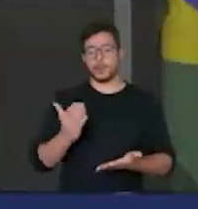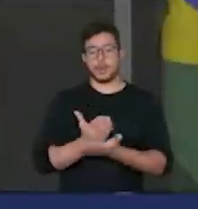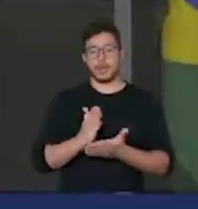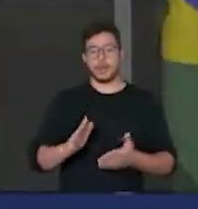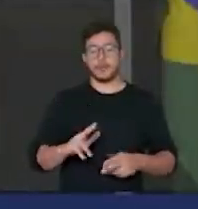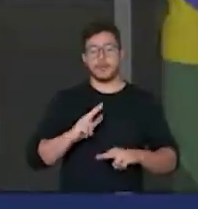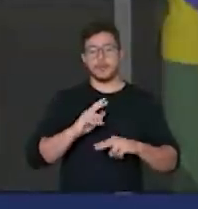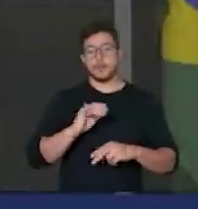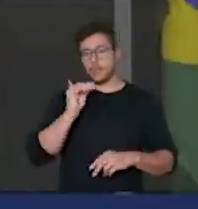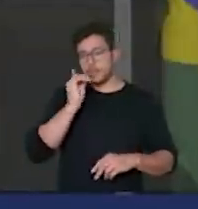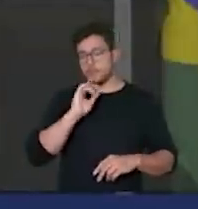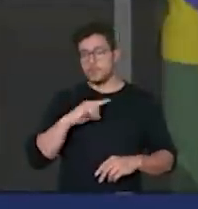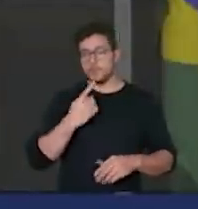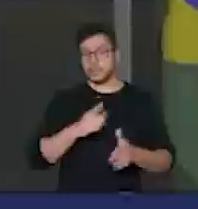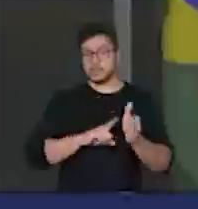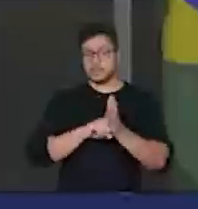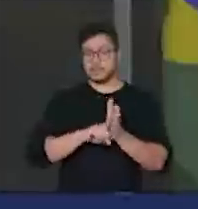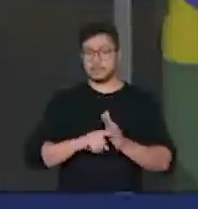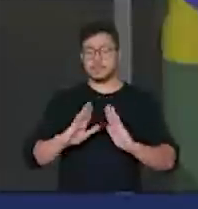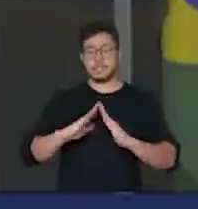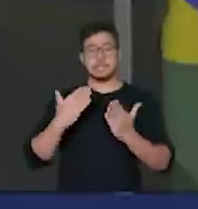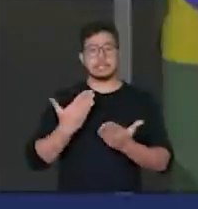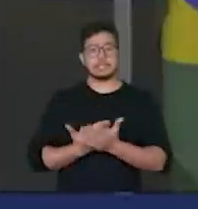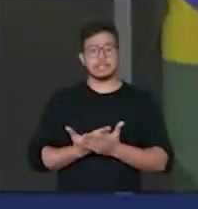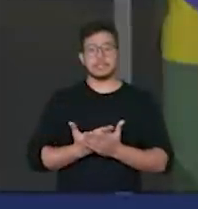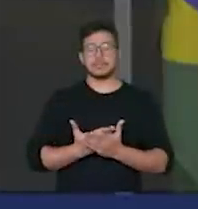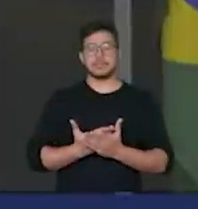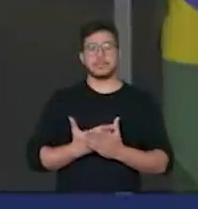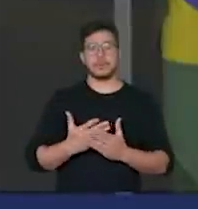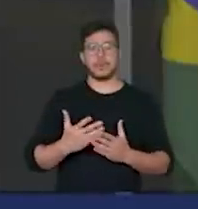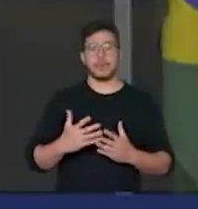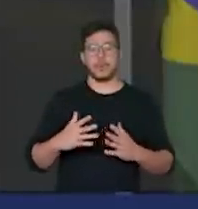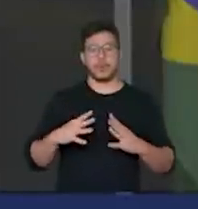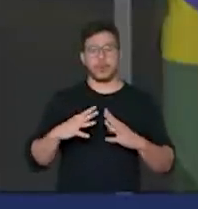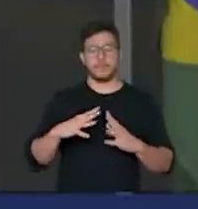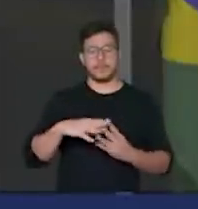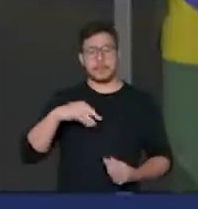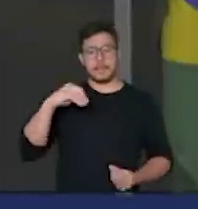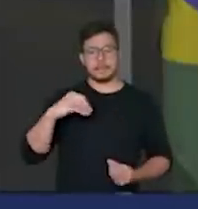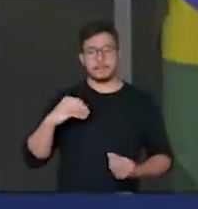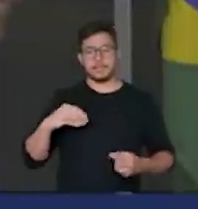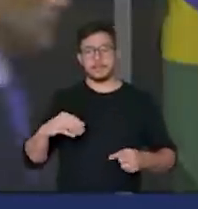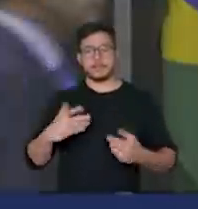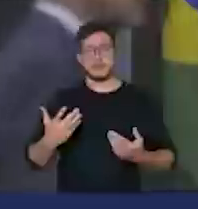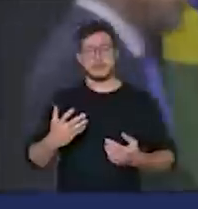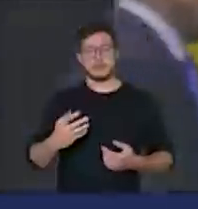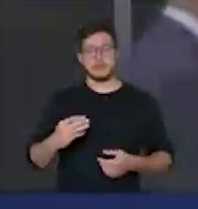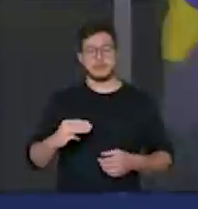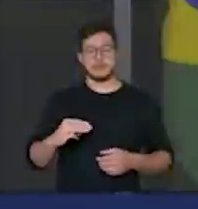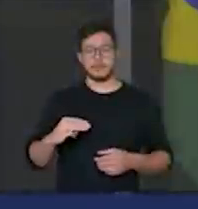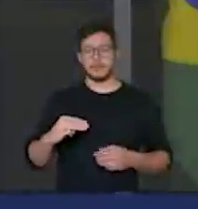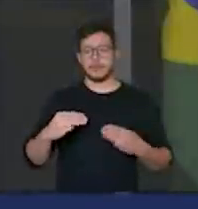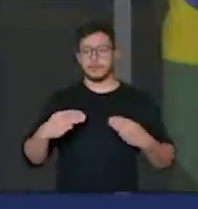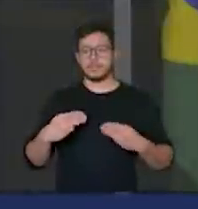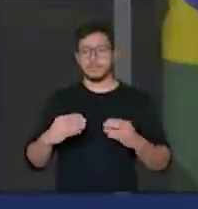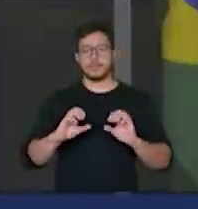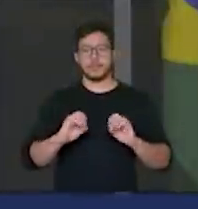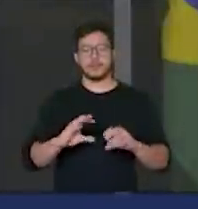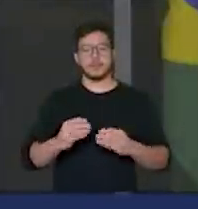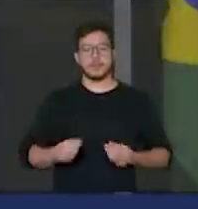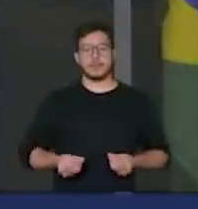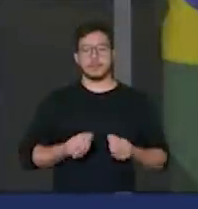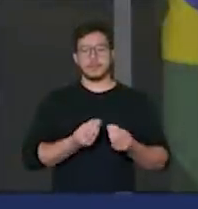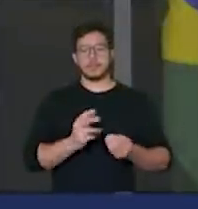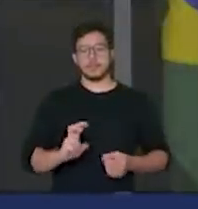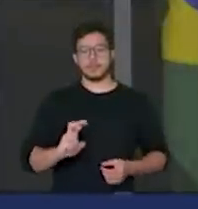recente que nós estamos investigando na Comissão de Educação das Escolas Fantasma. O Ministério da Educação vai lá, manda 5 mil reais para uma obra de 150